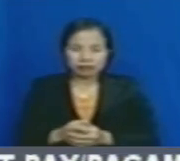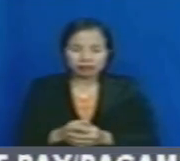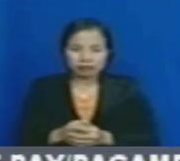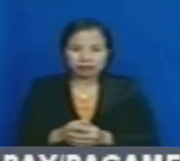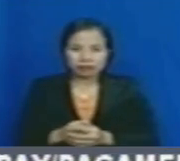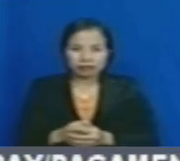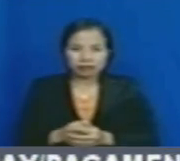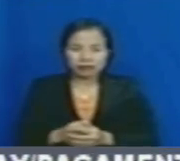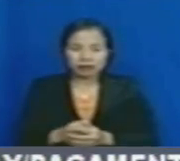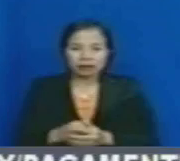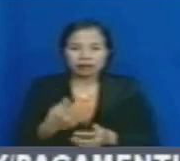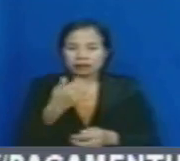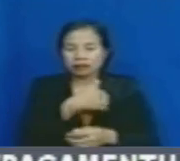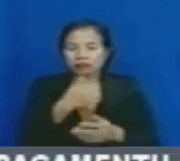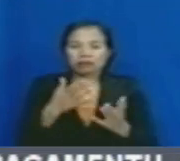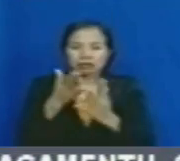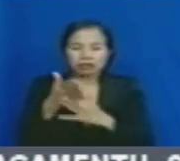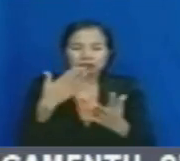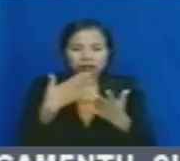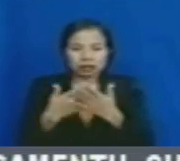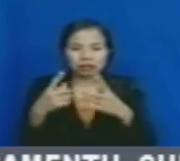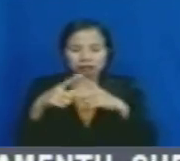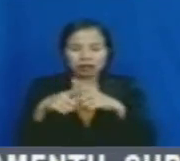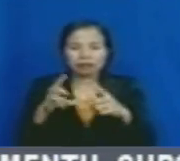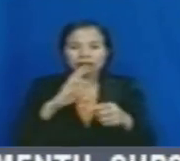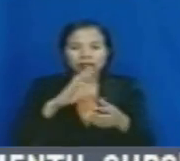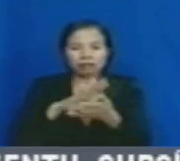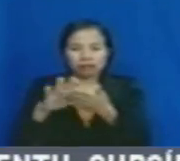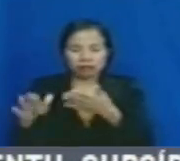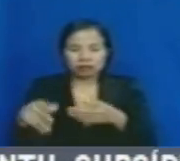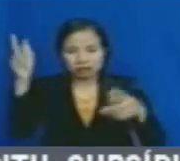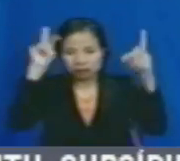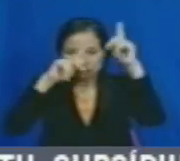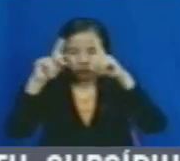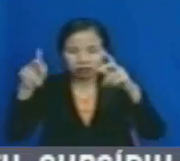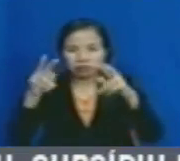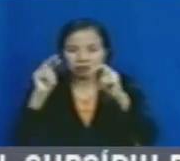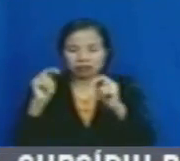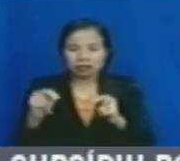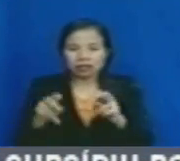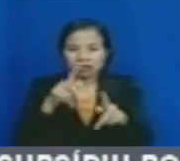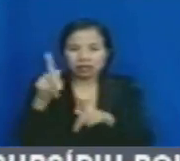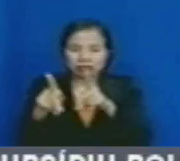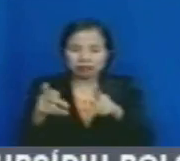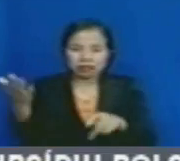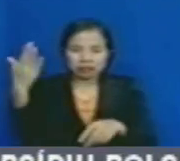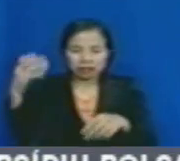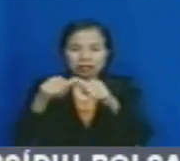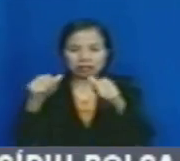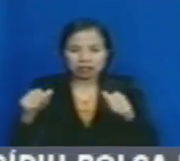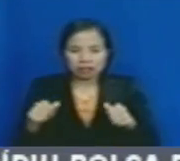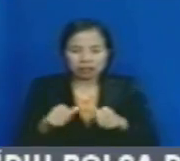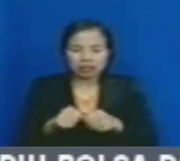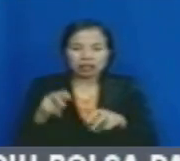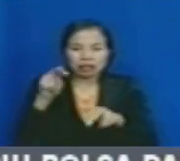Makassar, raiwa, sedau kasesu dia babemos. Situasang ne obriga residente sira iha aldeia refere,